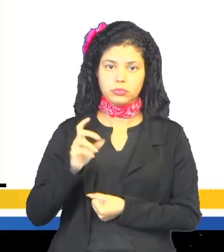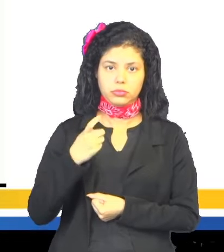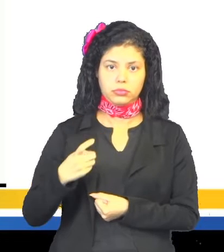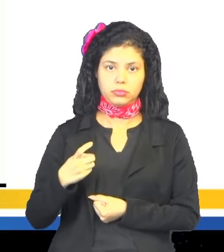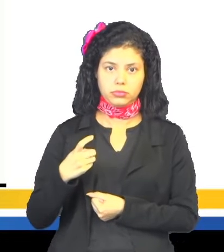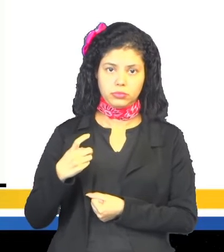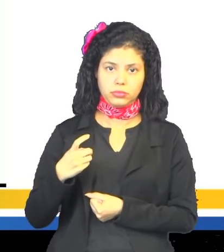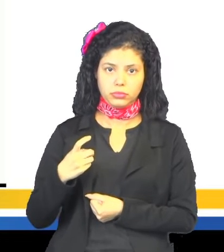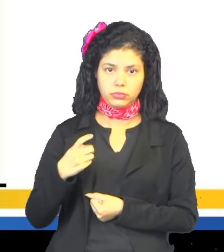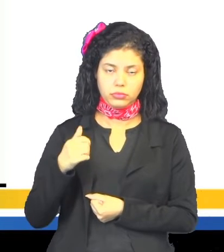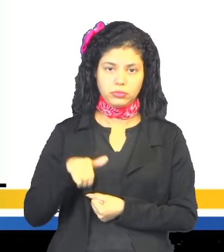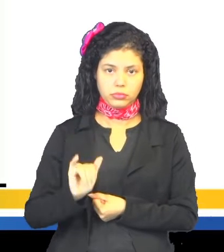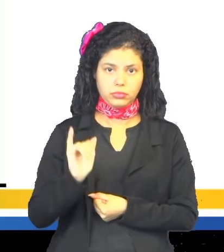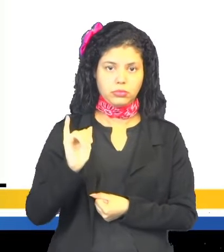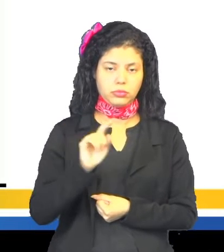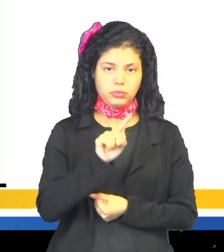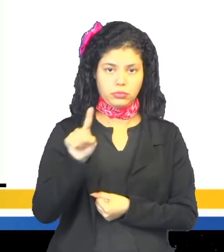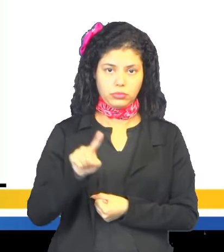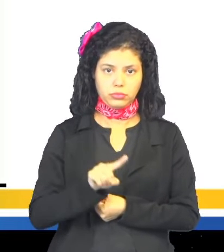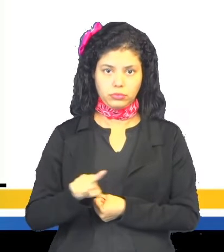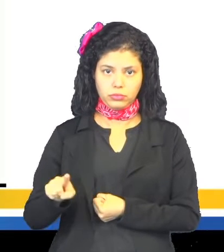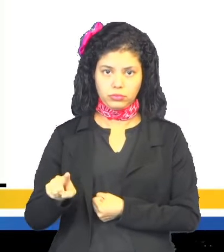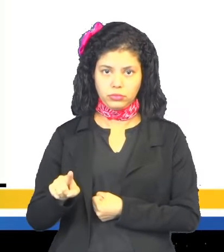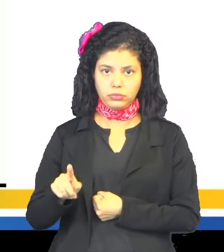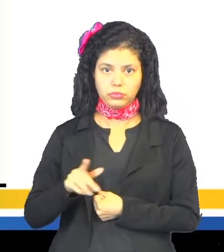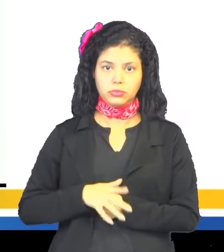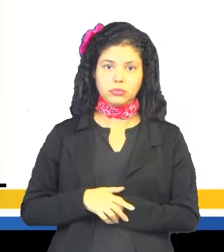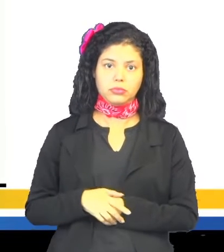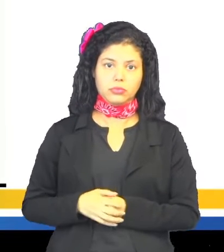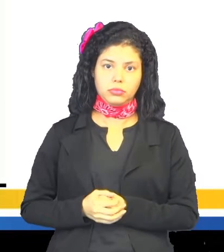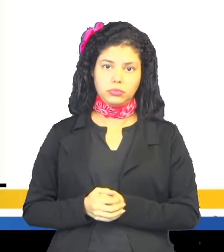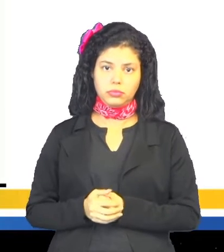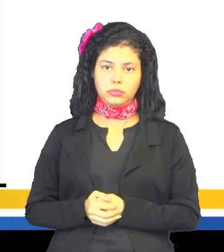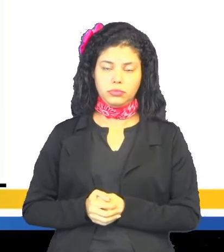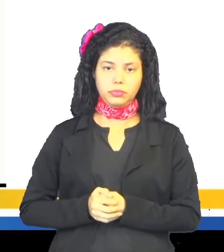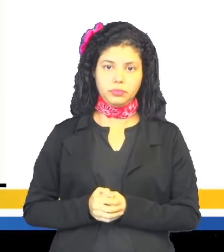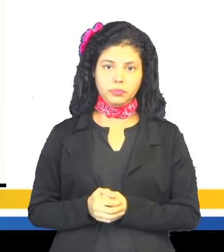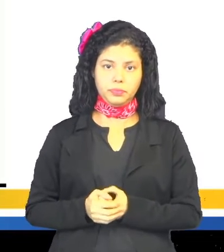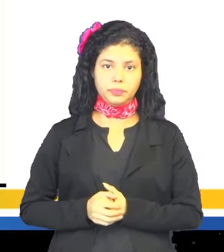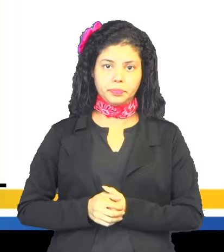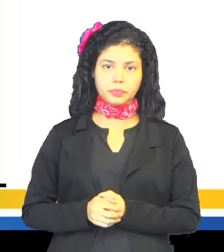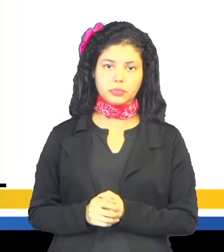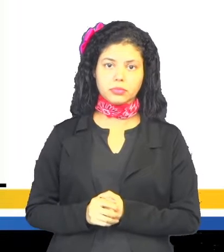Laércio e e grega também chamada de e seta